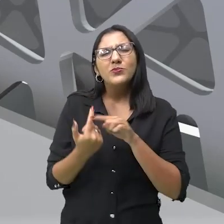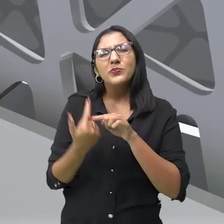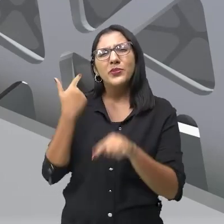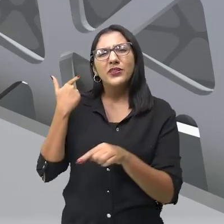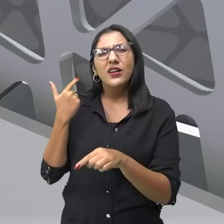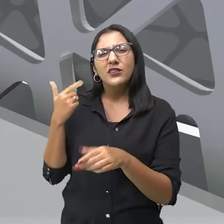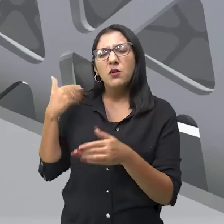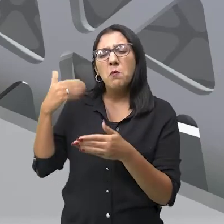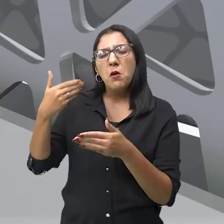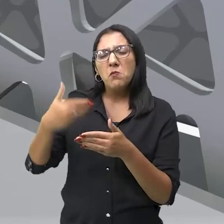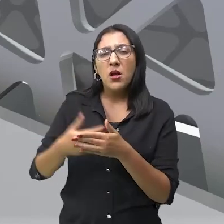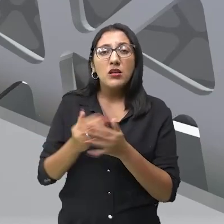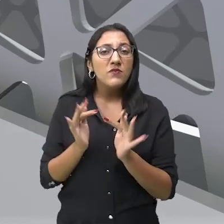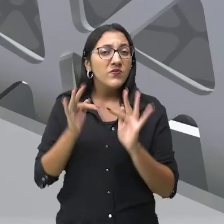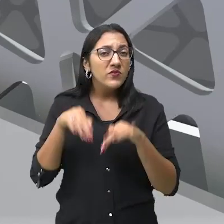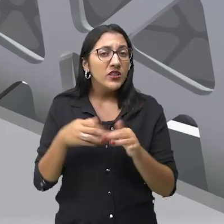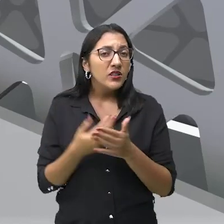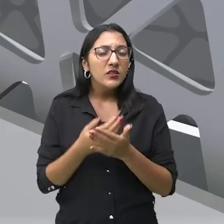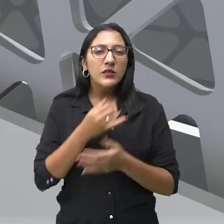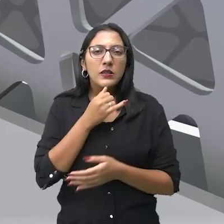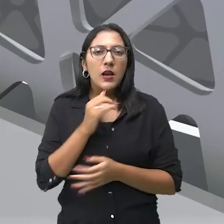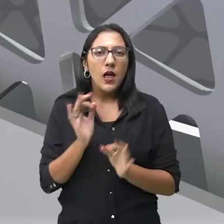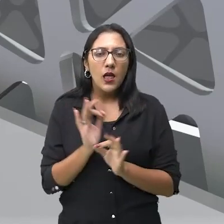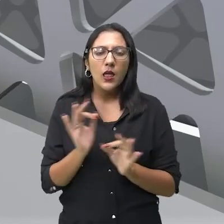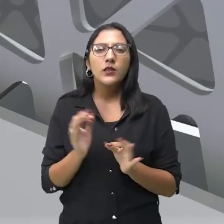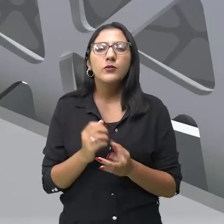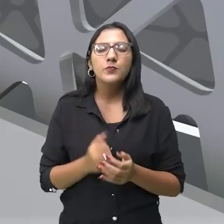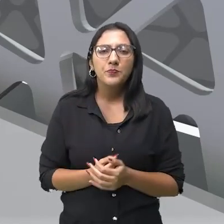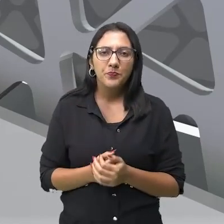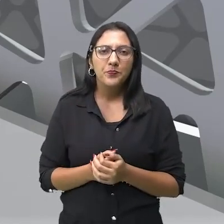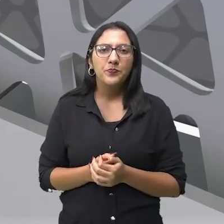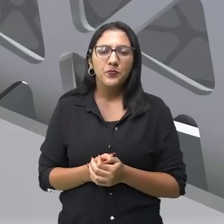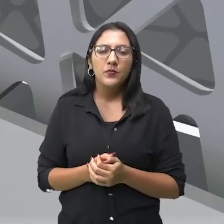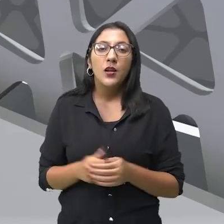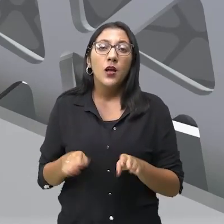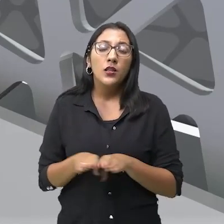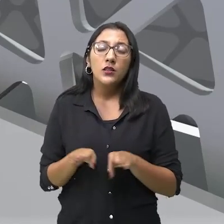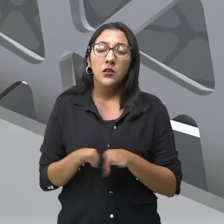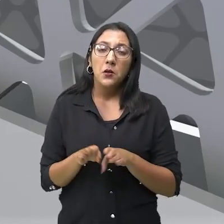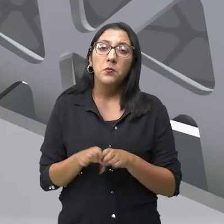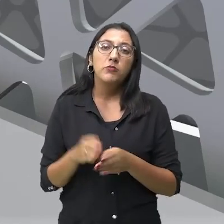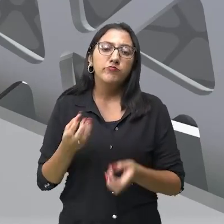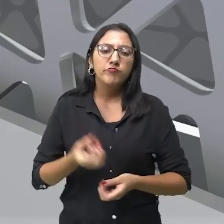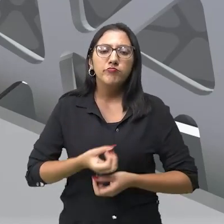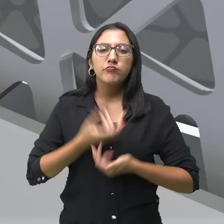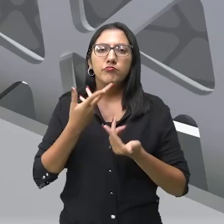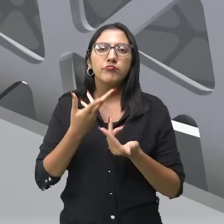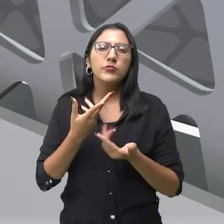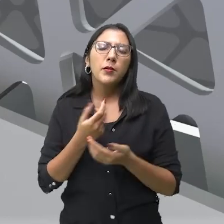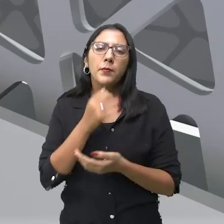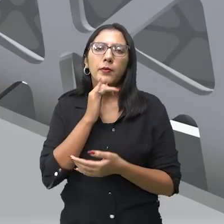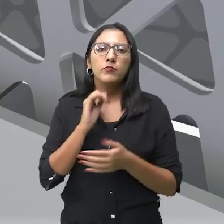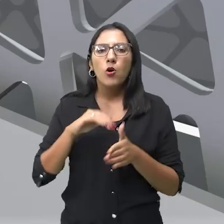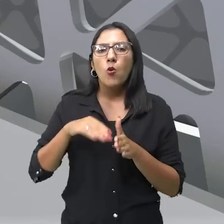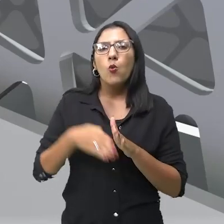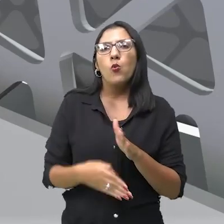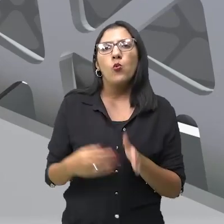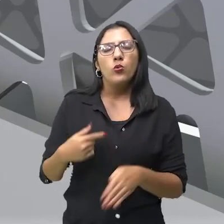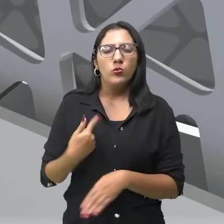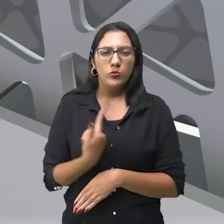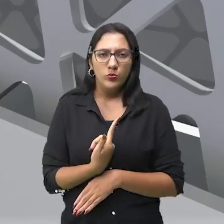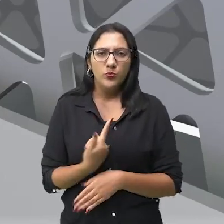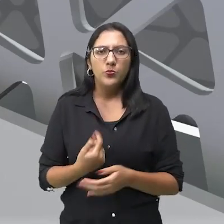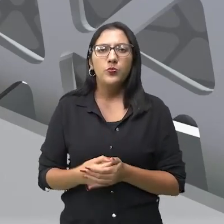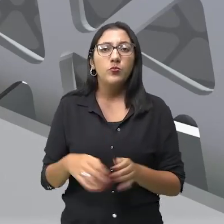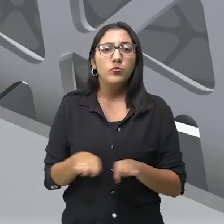foram devidamente concluídas, mas também para expressar coisas que são hábitos das pessoas, que